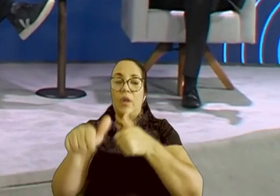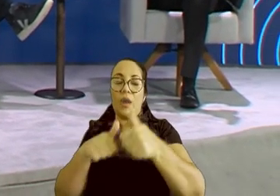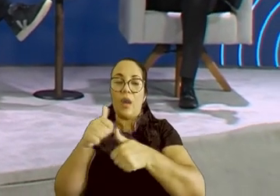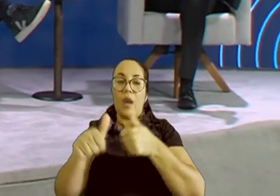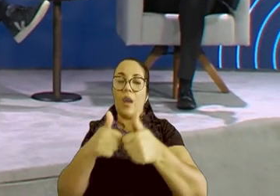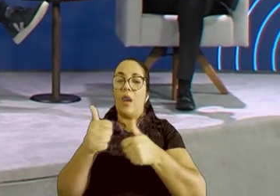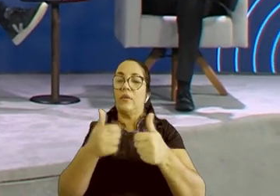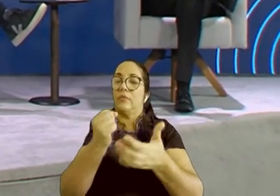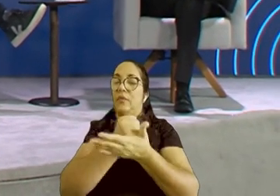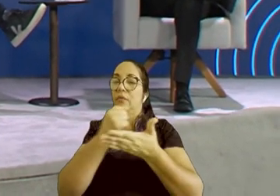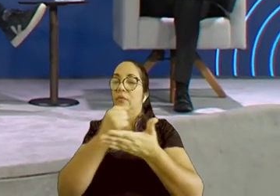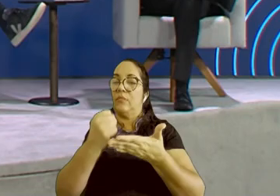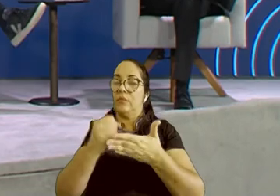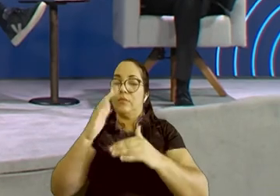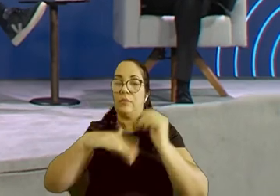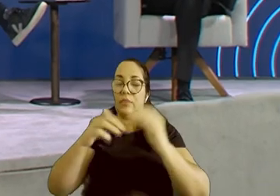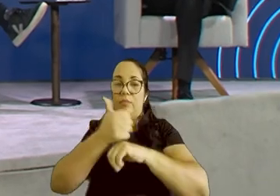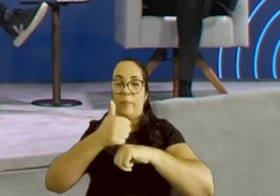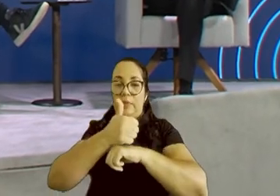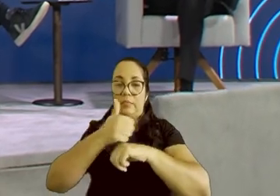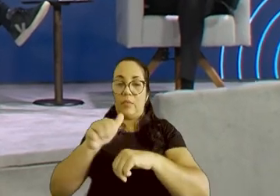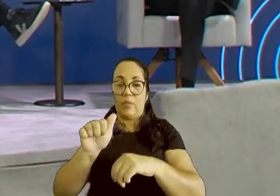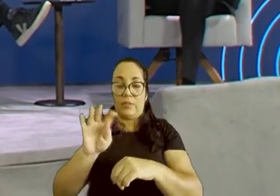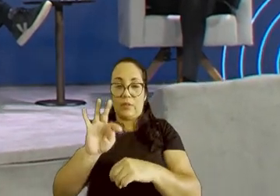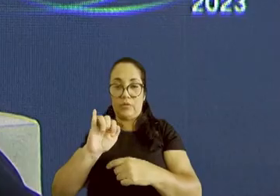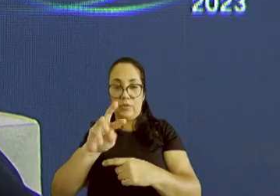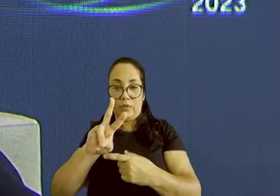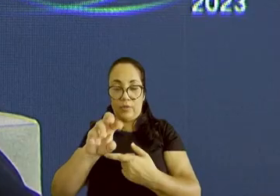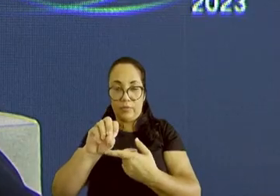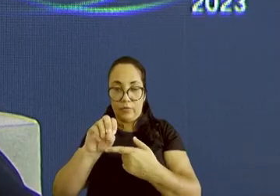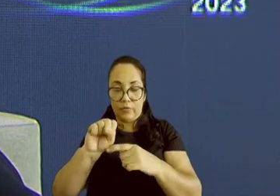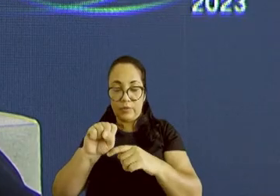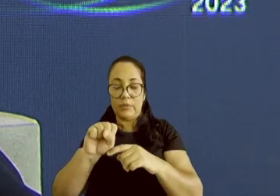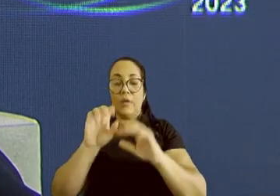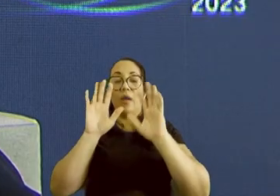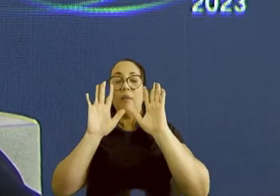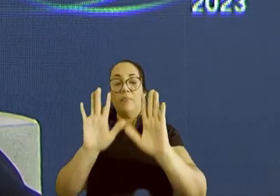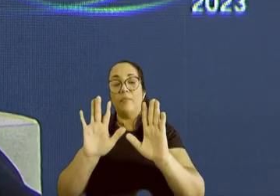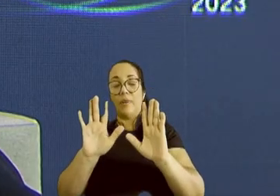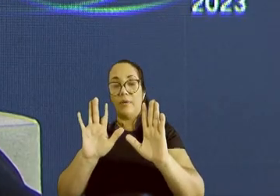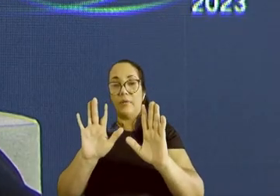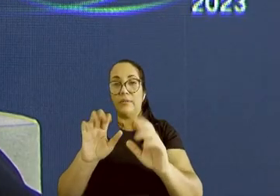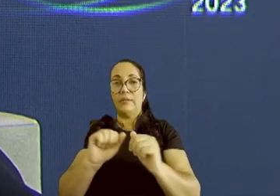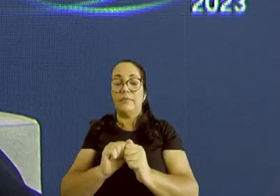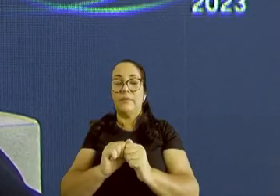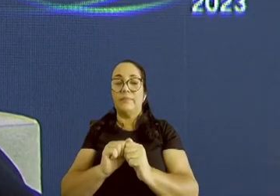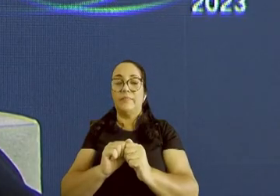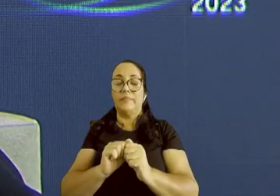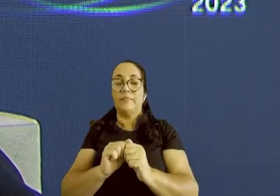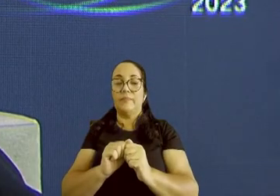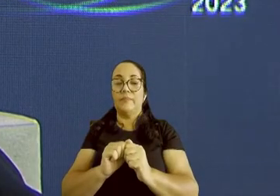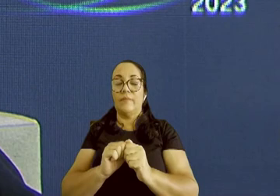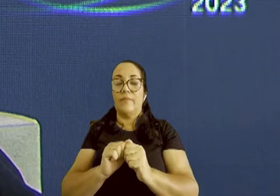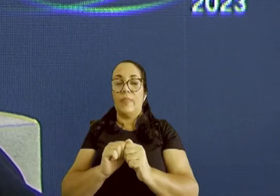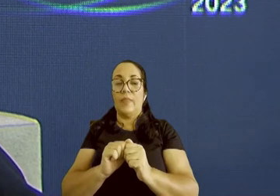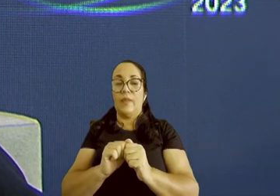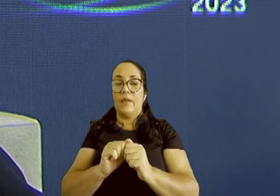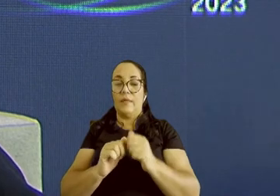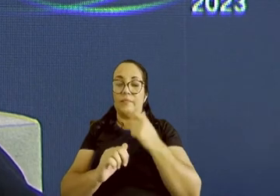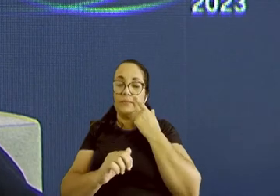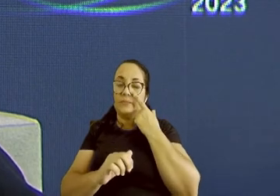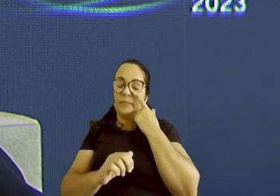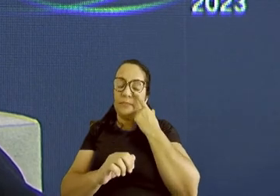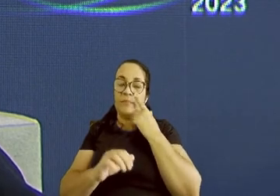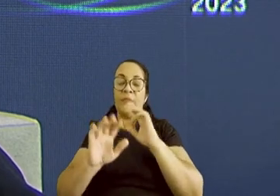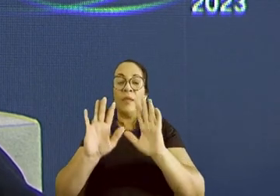não estão consistentes né É mas a outra por outra por outro lado assim a